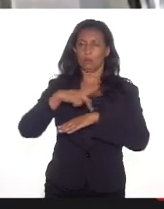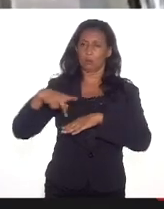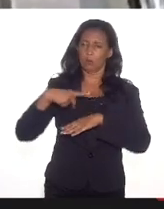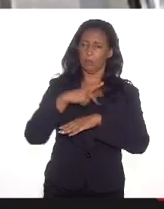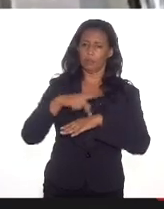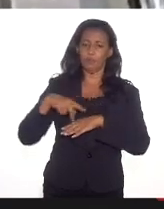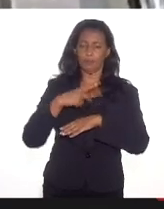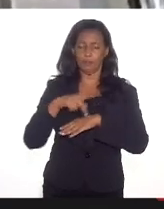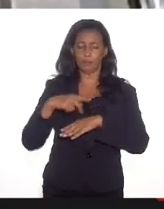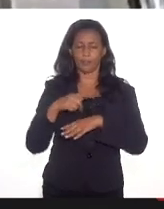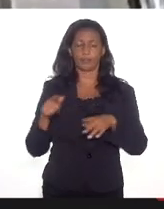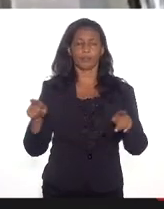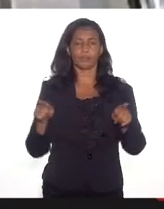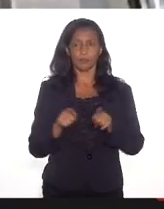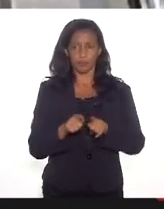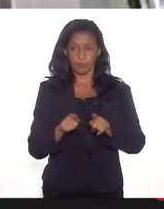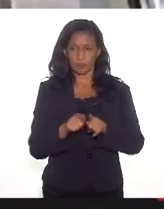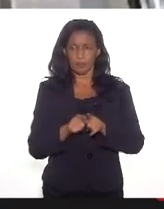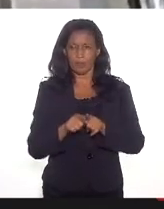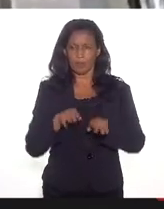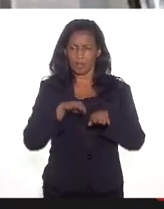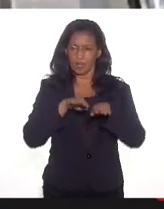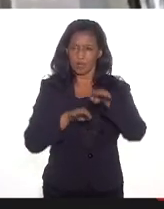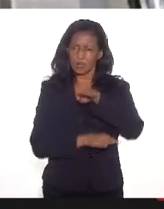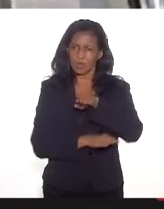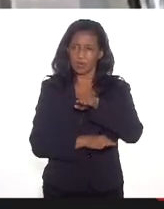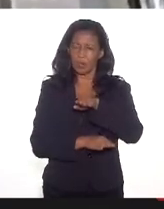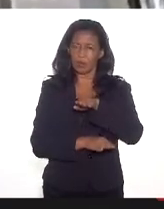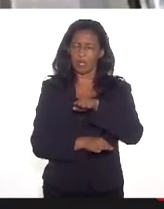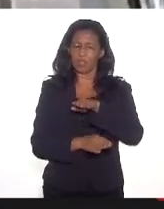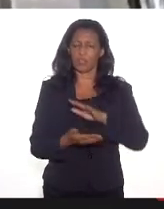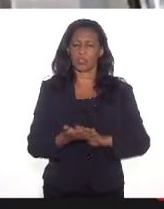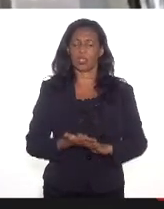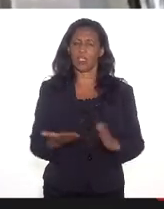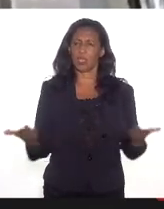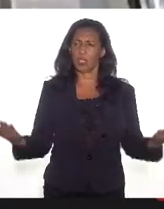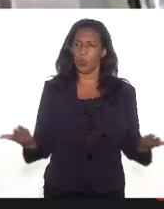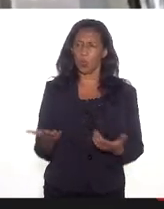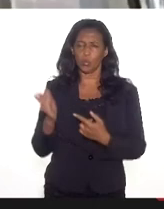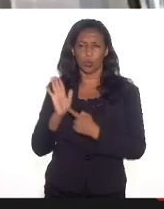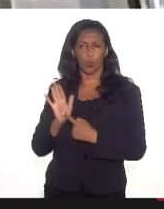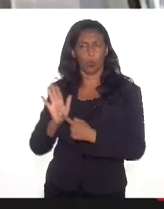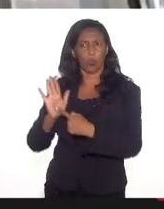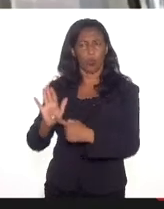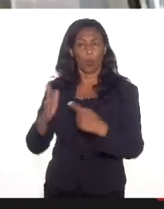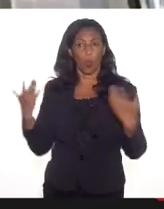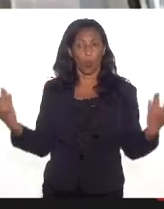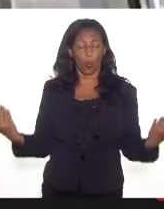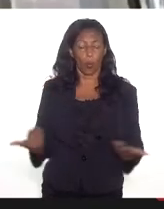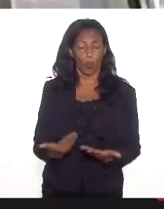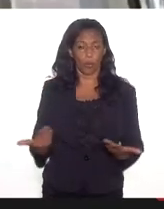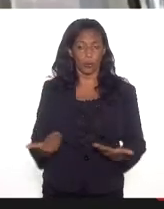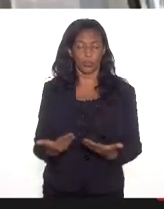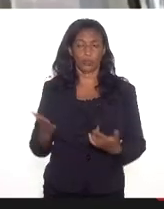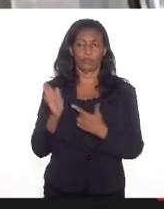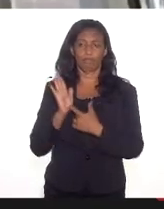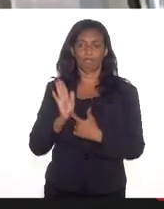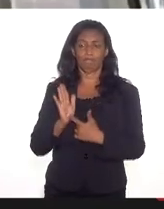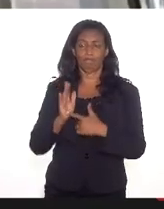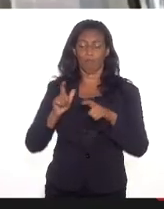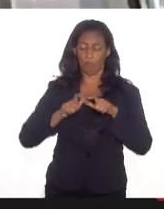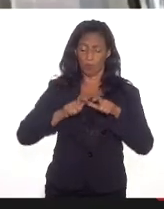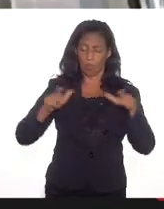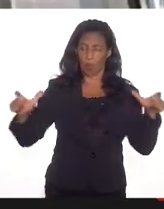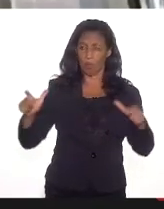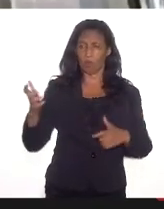nessa conjuntura uma desigualdade que proveu hoje exatamente hoje o aumento